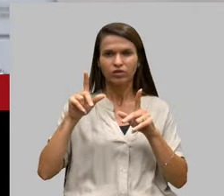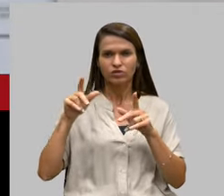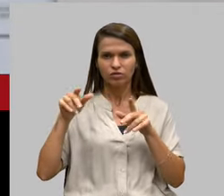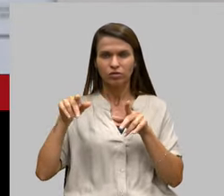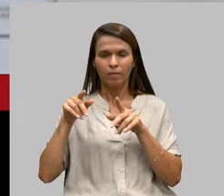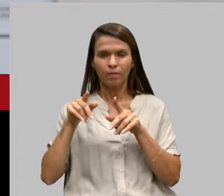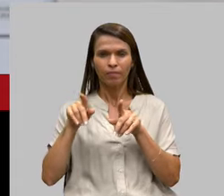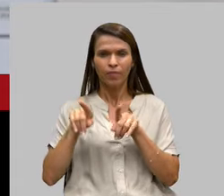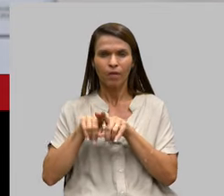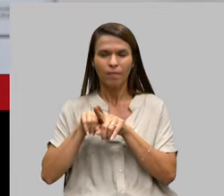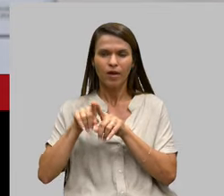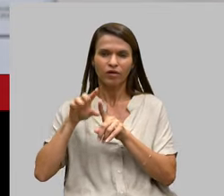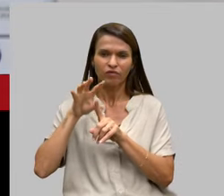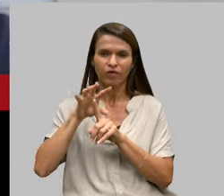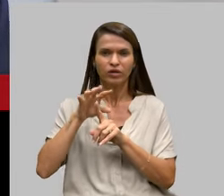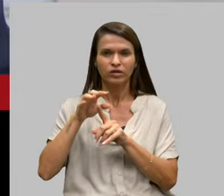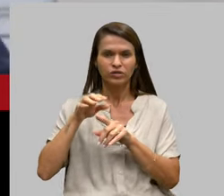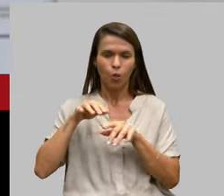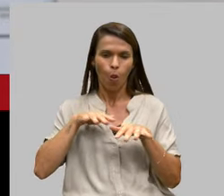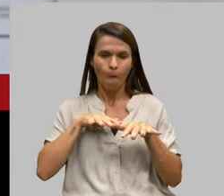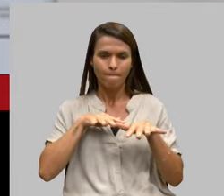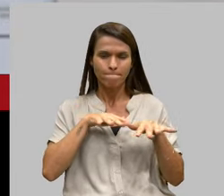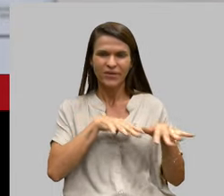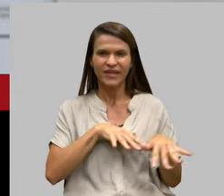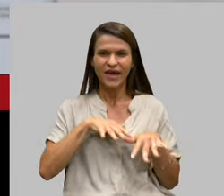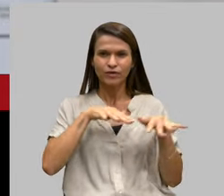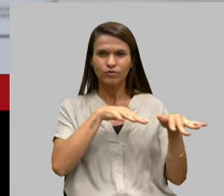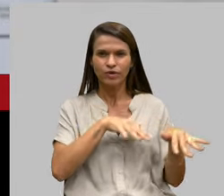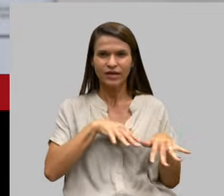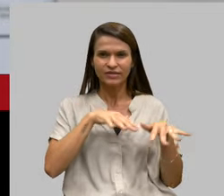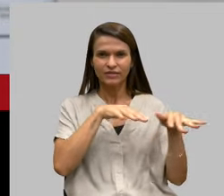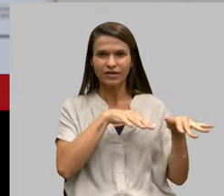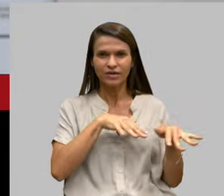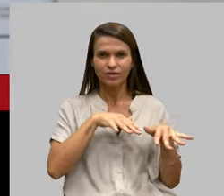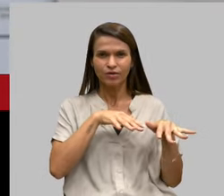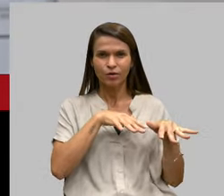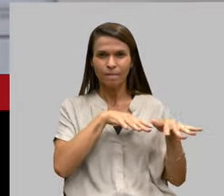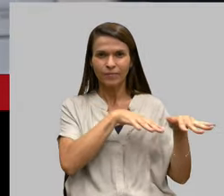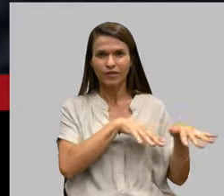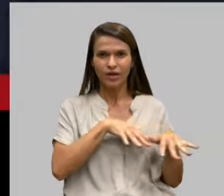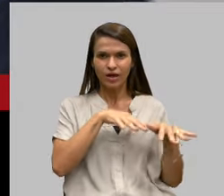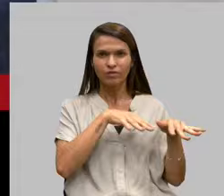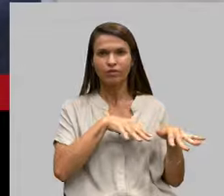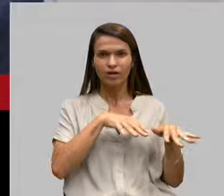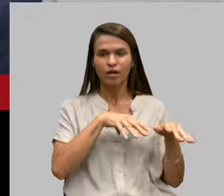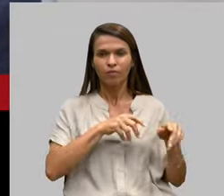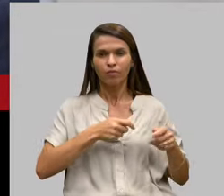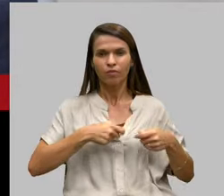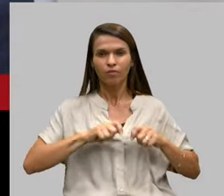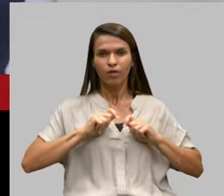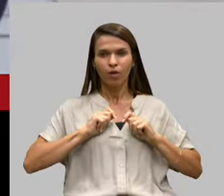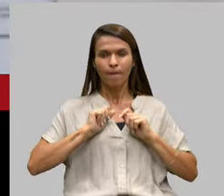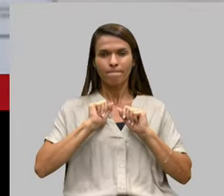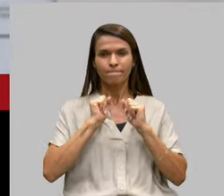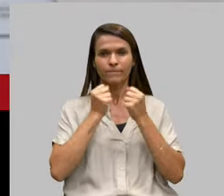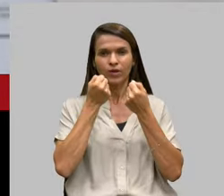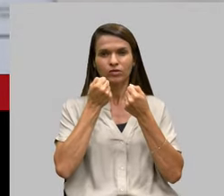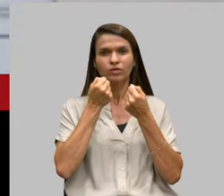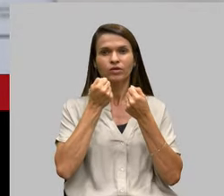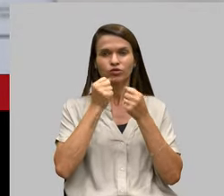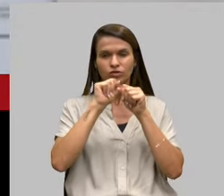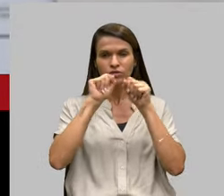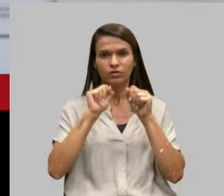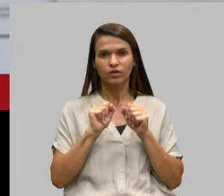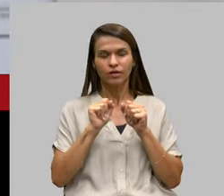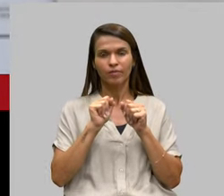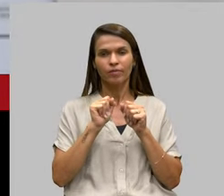risco enfim eh o permitia ser protegido pelo sistema de Previdência Social retirando daquele